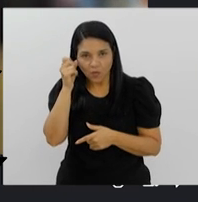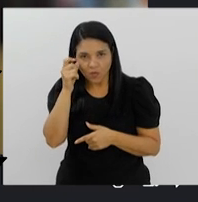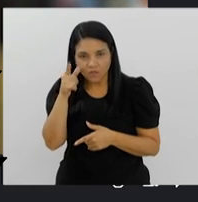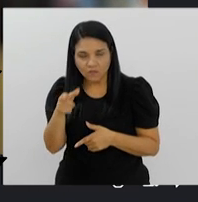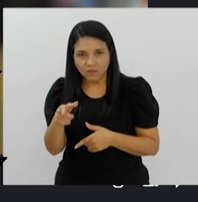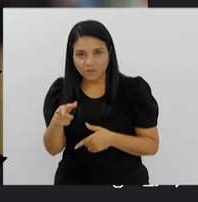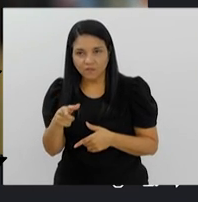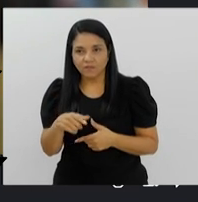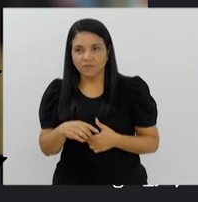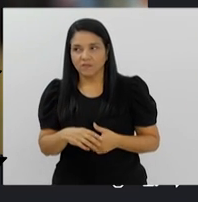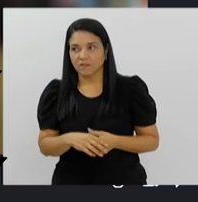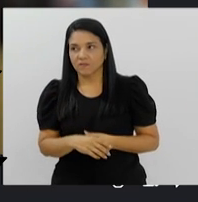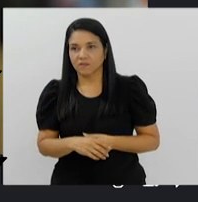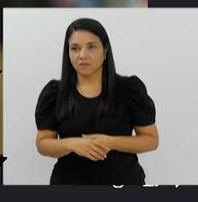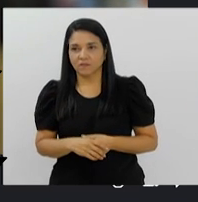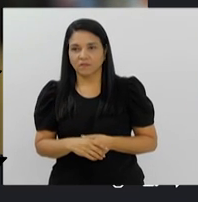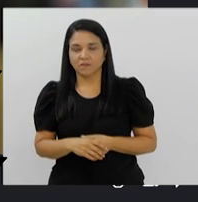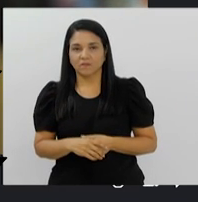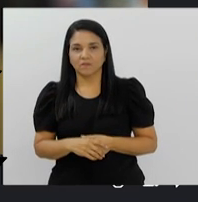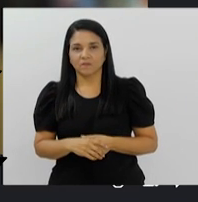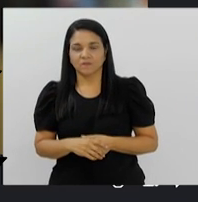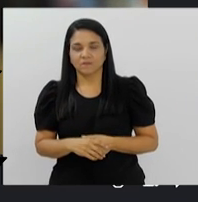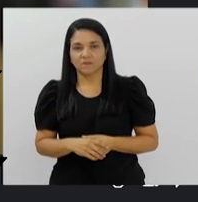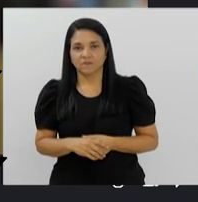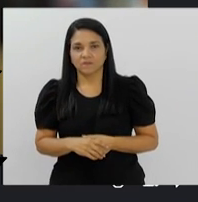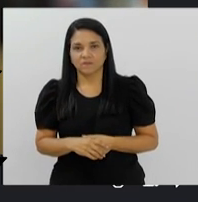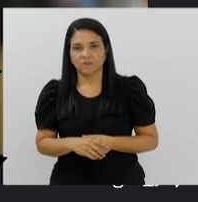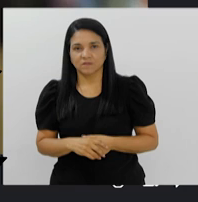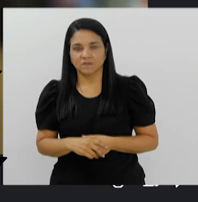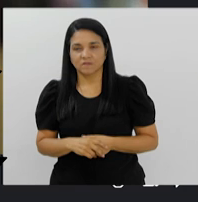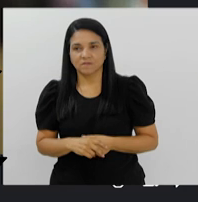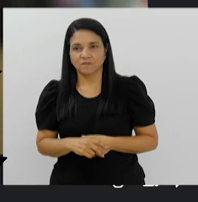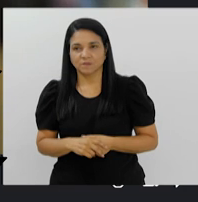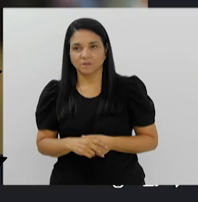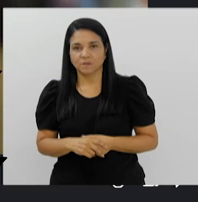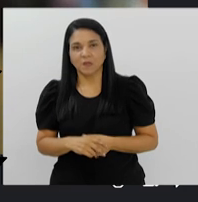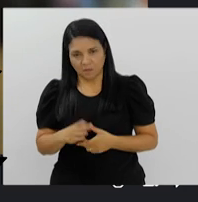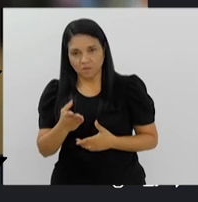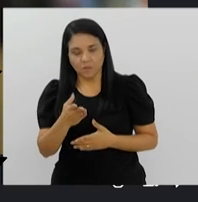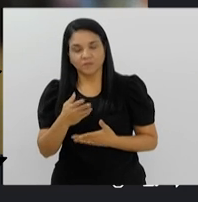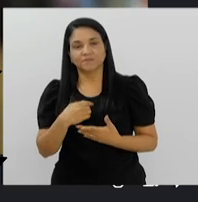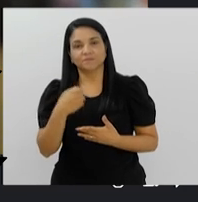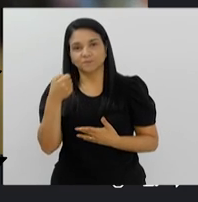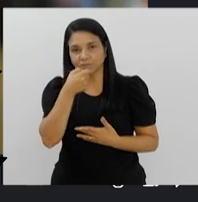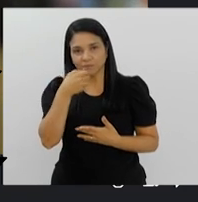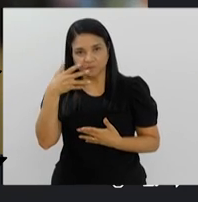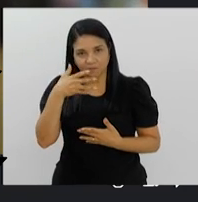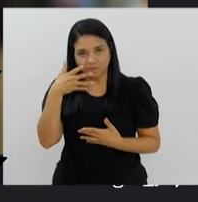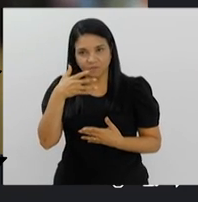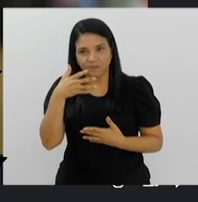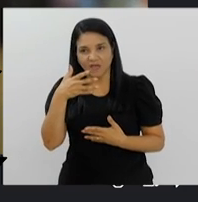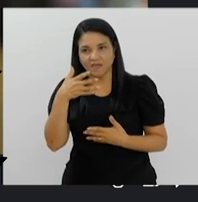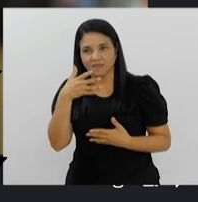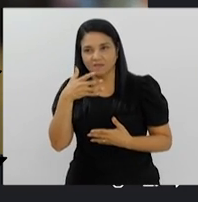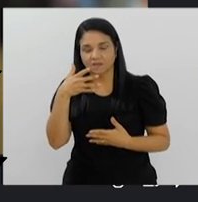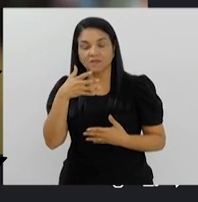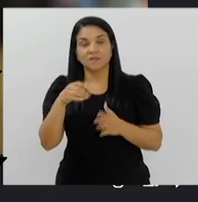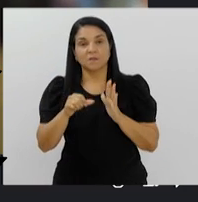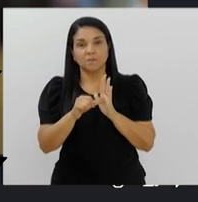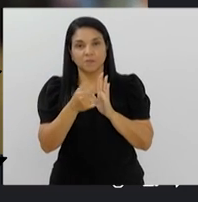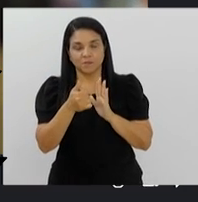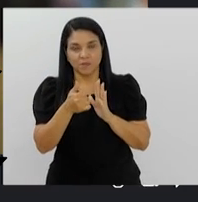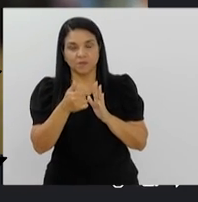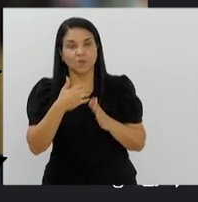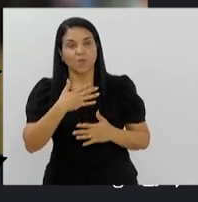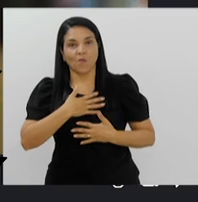poder escutar pode falar Lucas por favor bom então em primeiro lugar eu